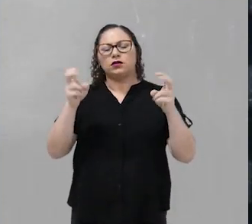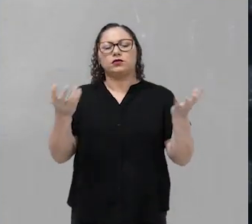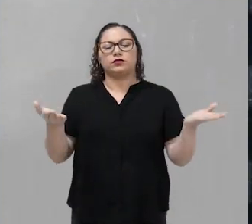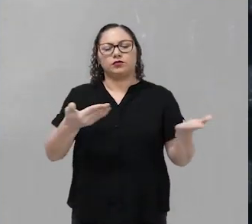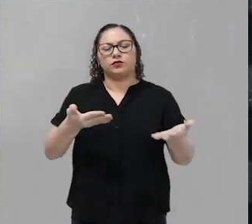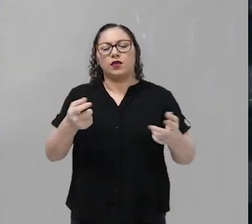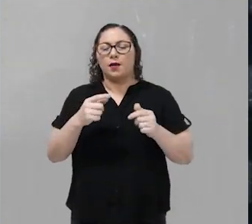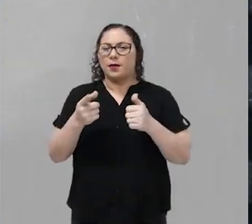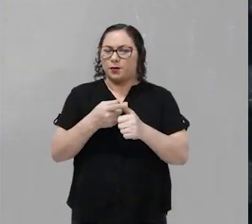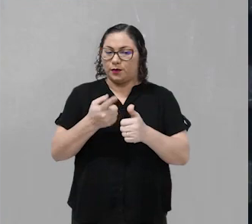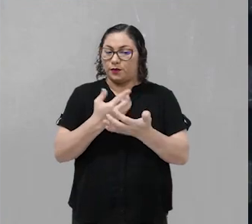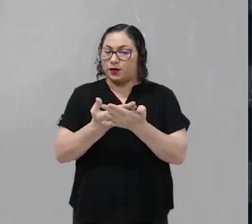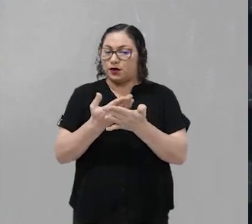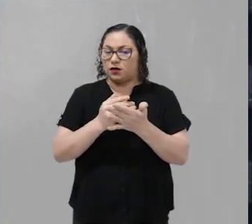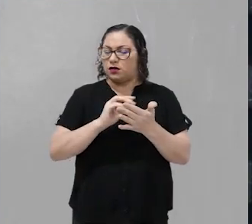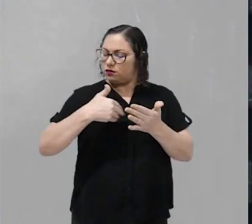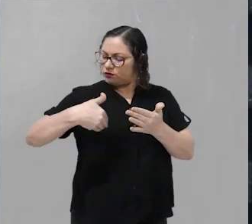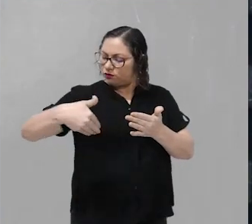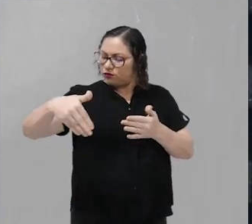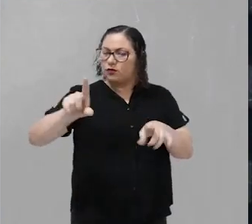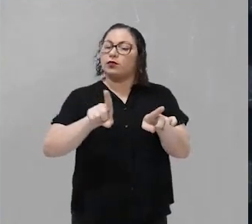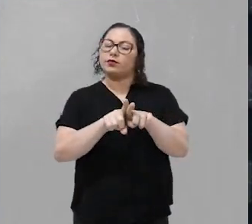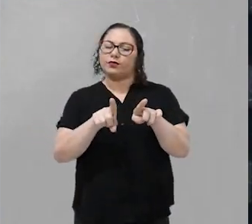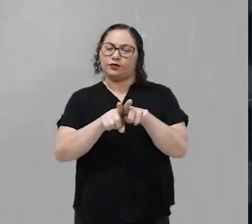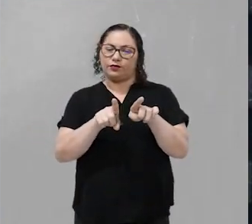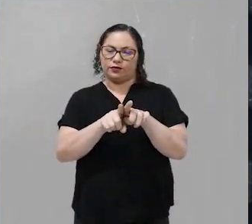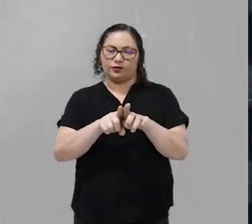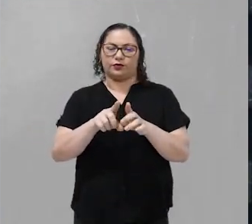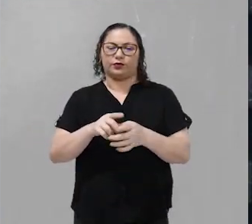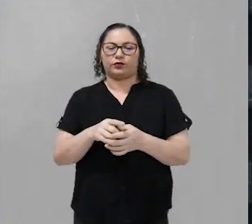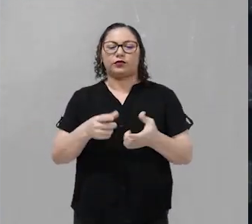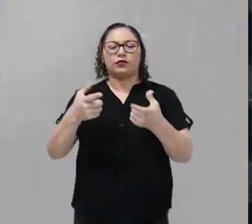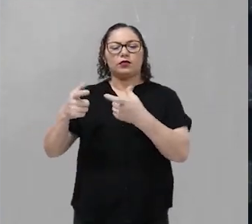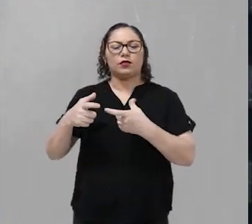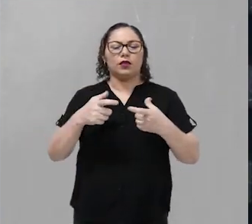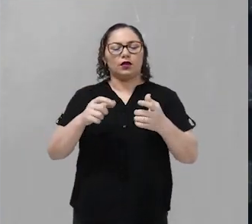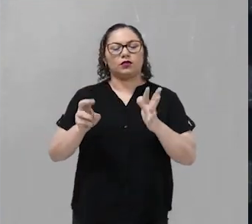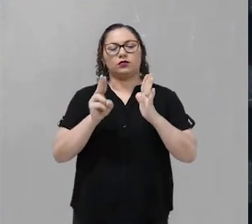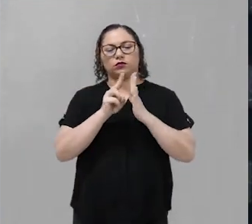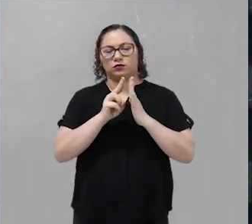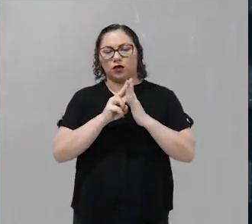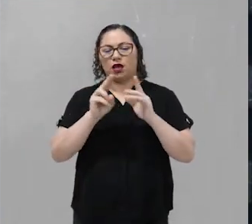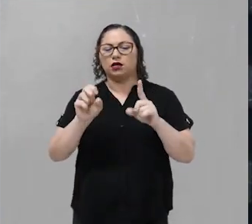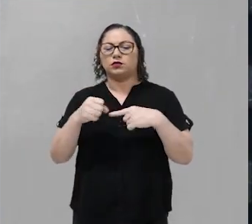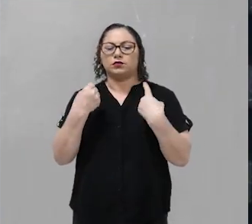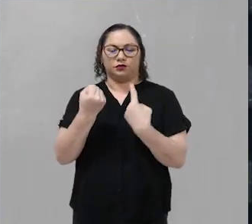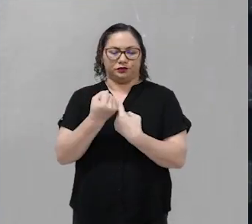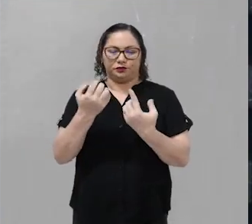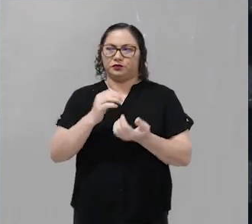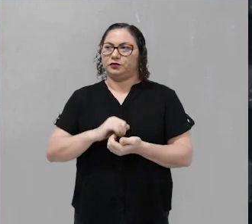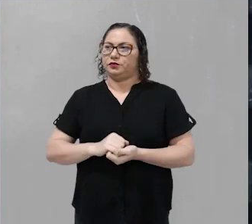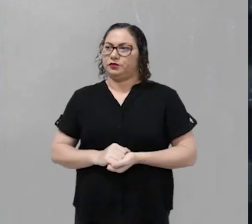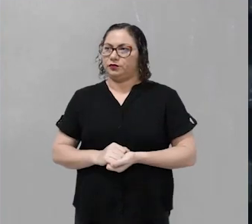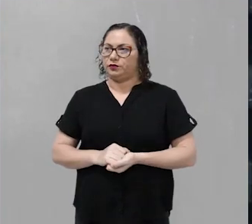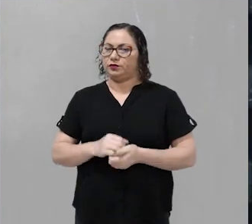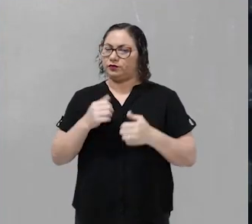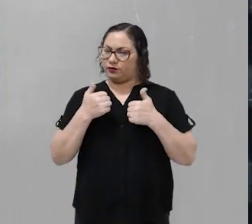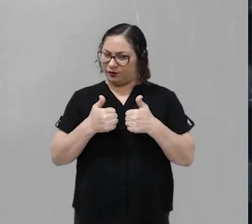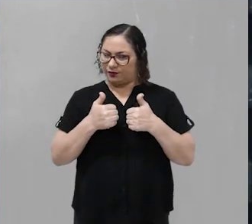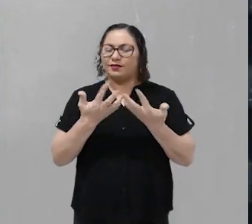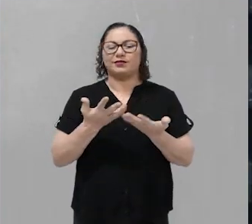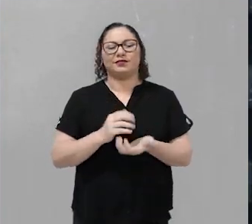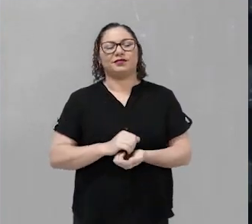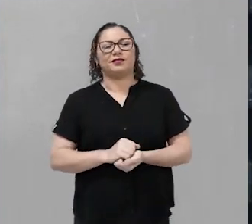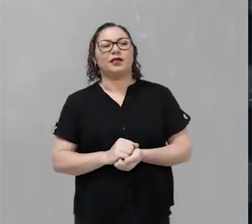para essa primeira aula, mas para as próximas aulas que envolverem também essa ideia de sociedade e espaço urbano. Fechado?